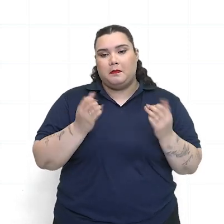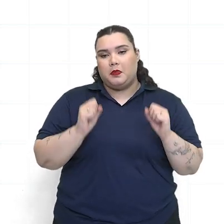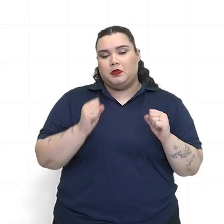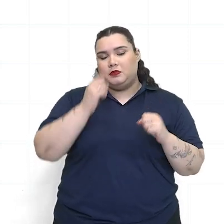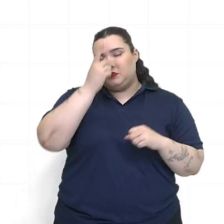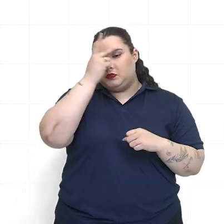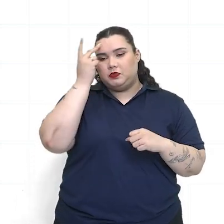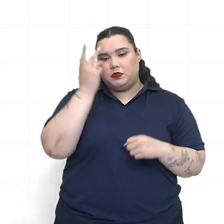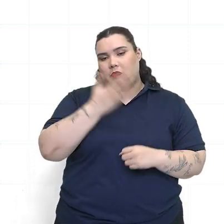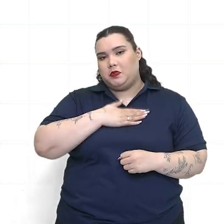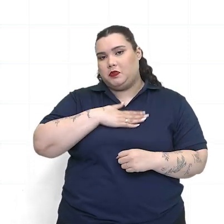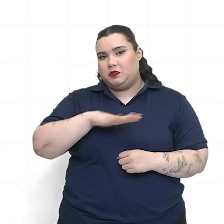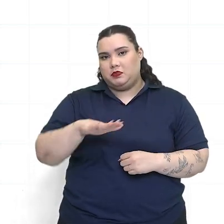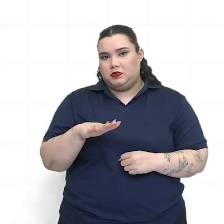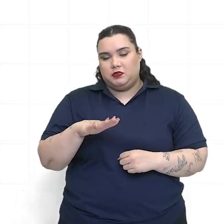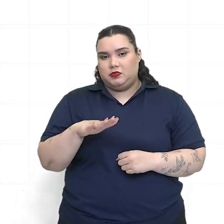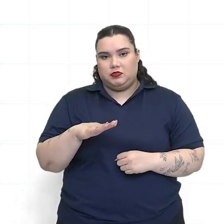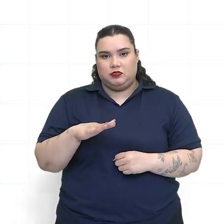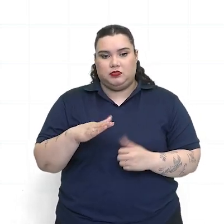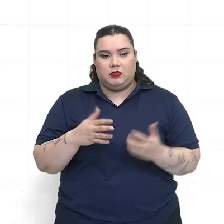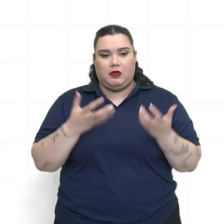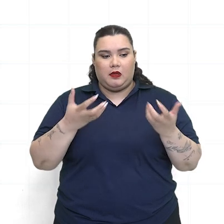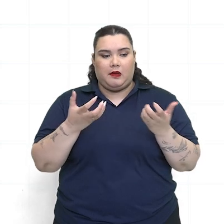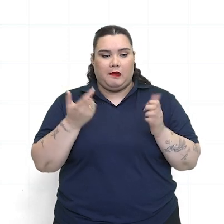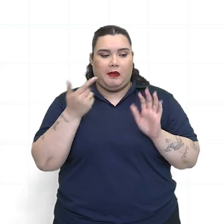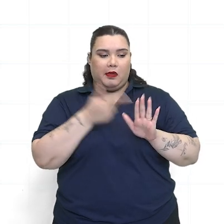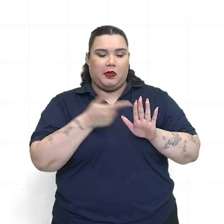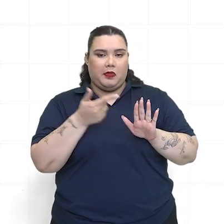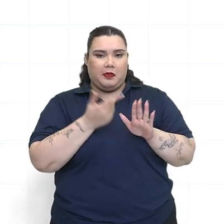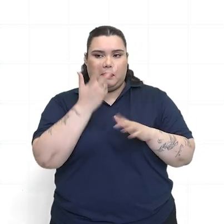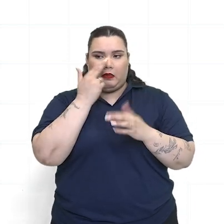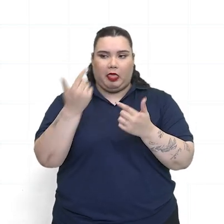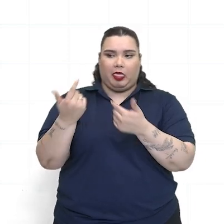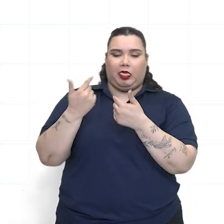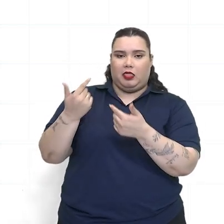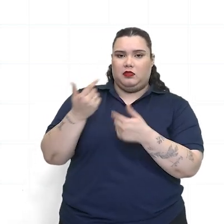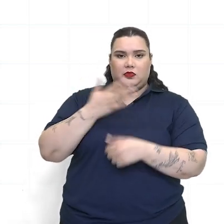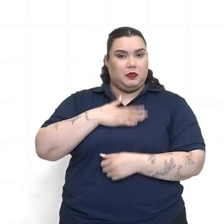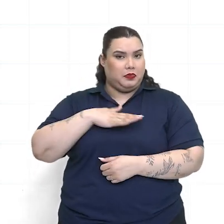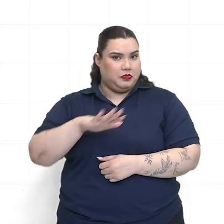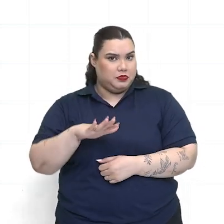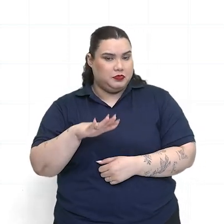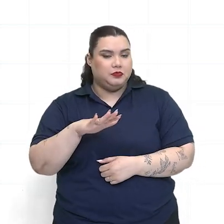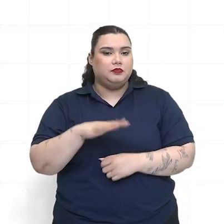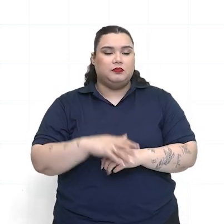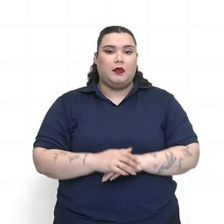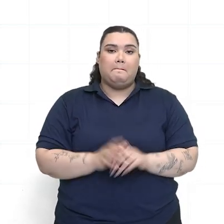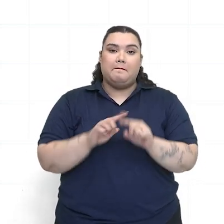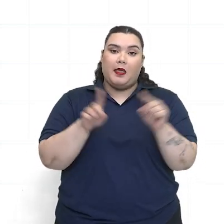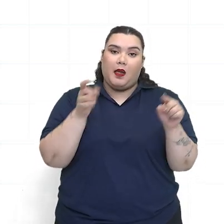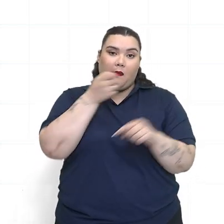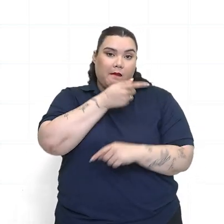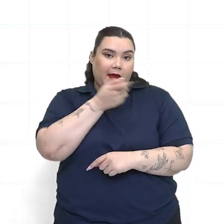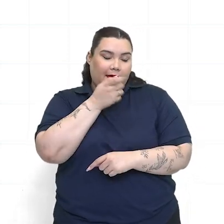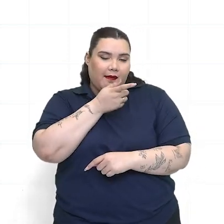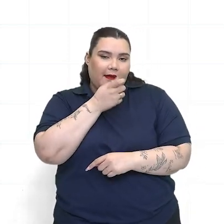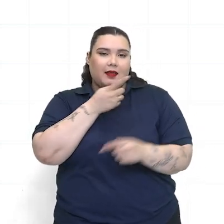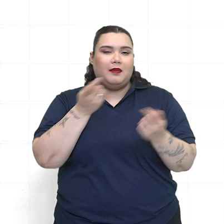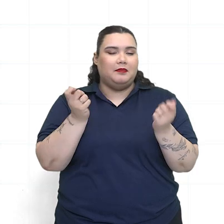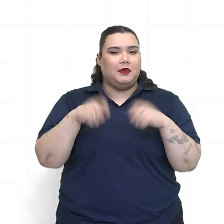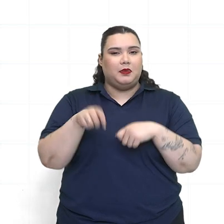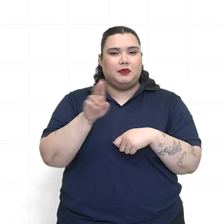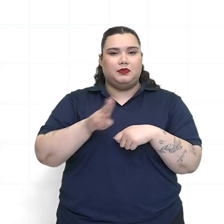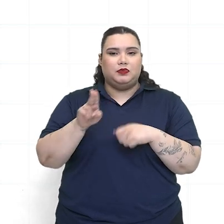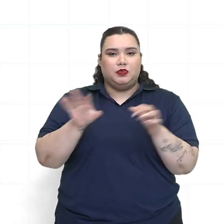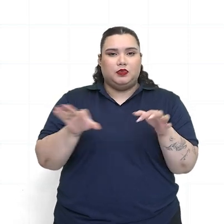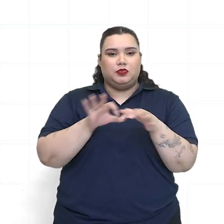desagrados, né? Às vezes você não gosta de ser ironizado, né? Mas para fazer humor ela é bem